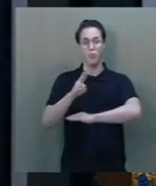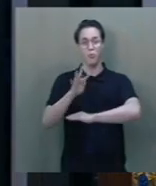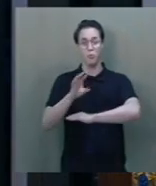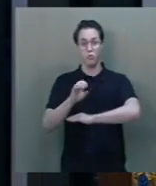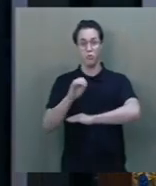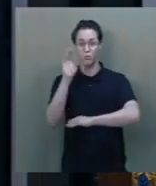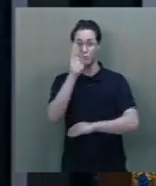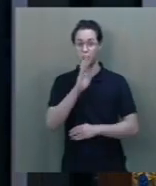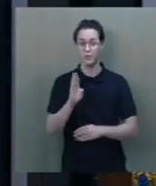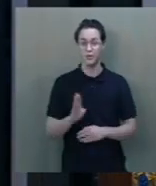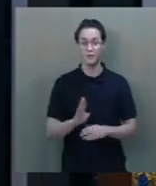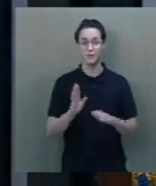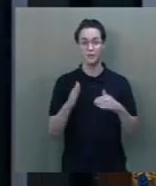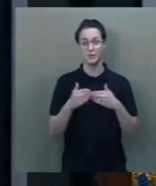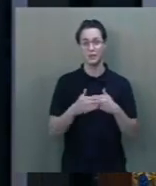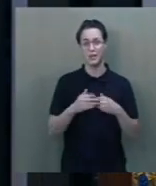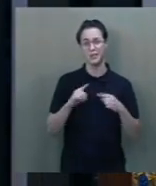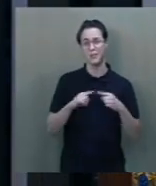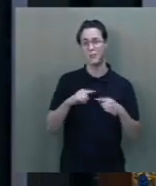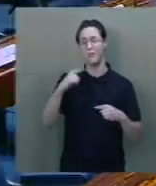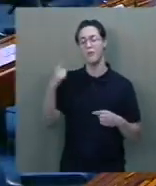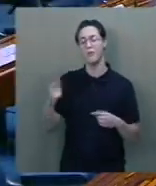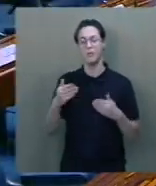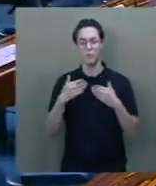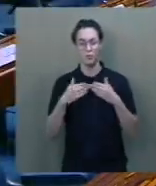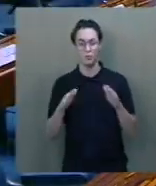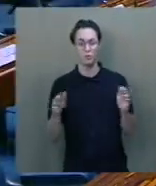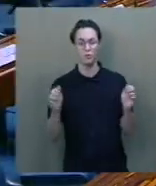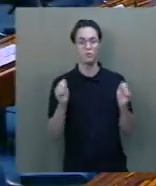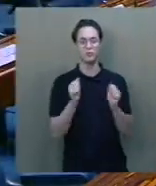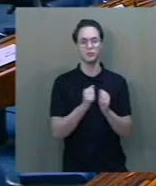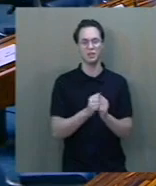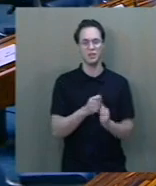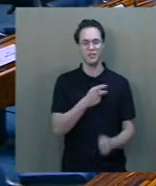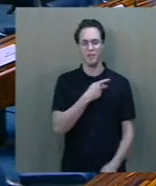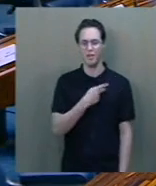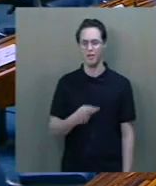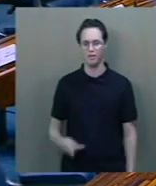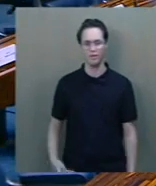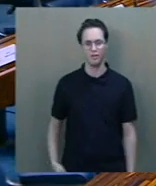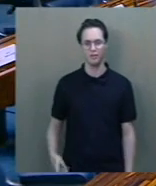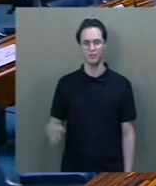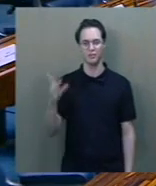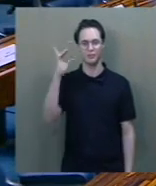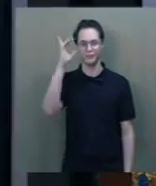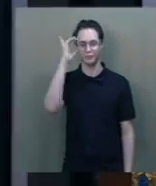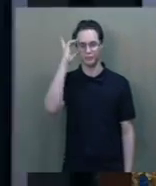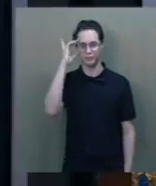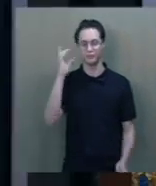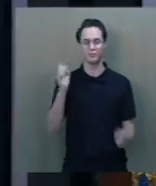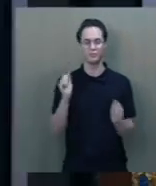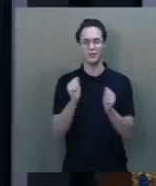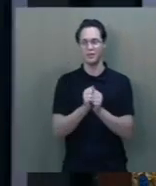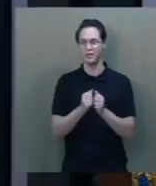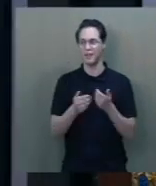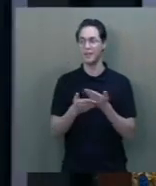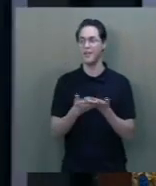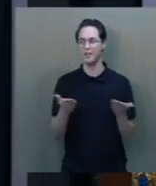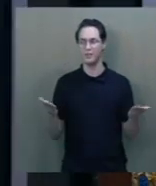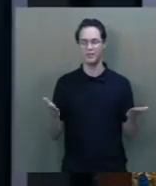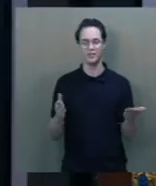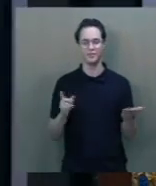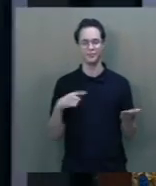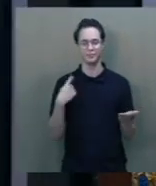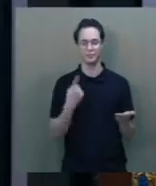VI. Ainda com a presidente Dilma, nós votamos numa luta dura nessa casa contra um lobby poderoso do